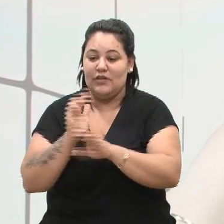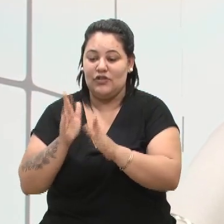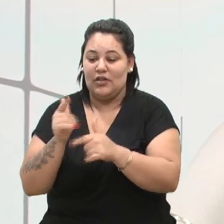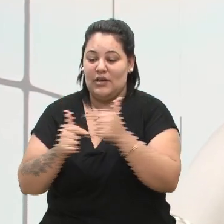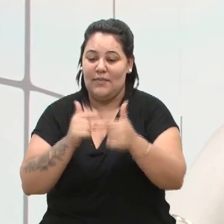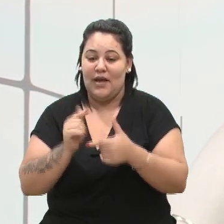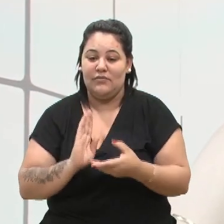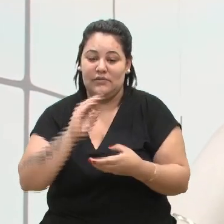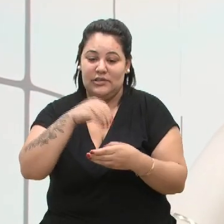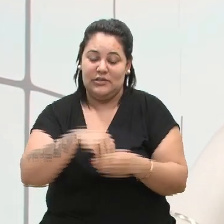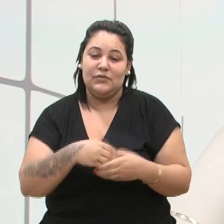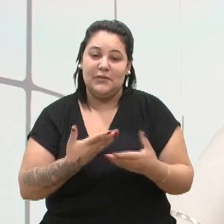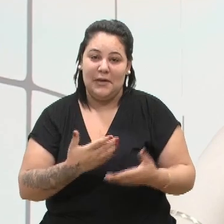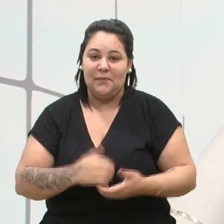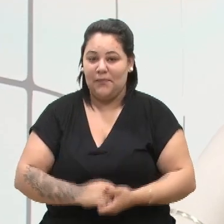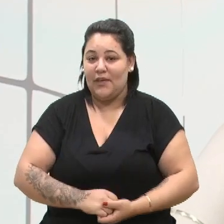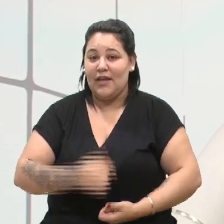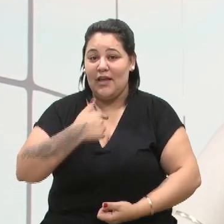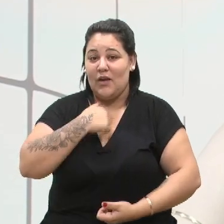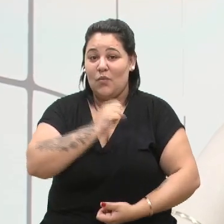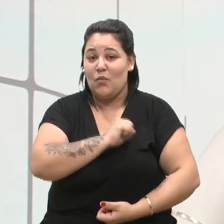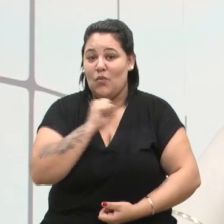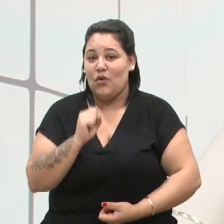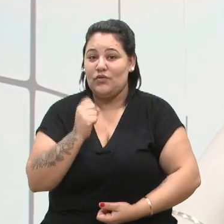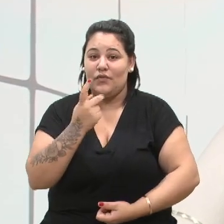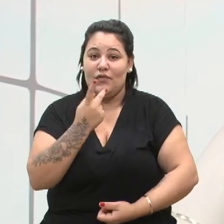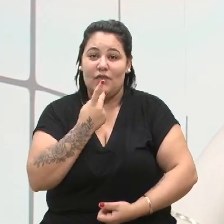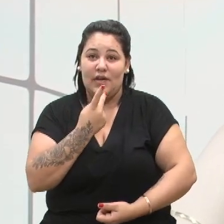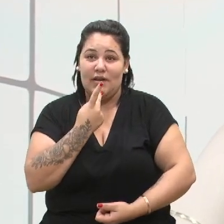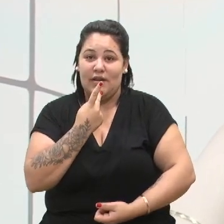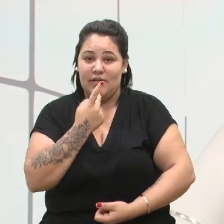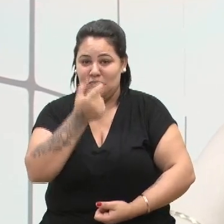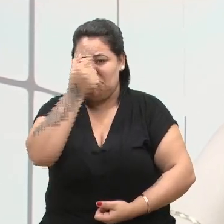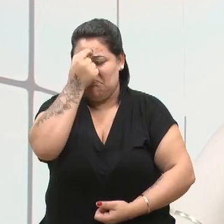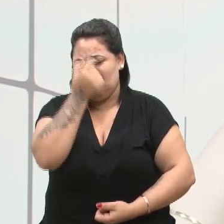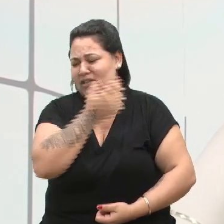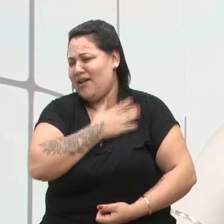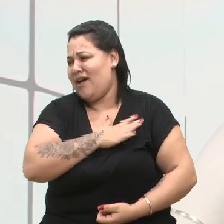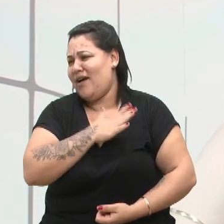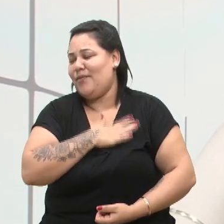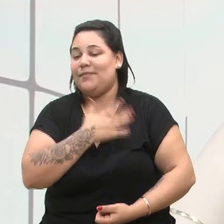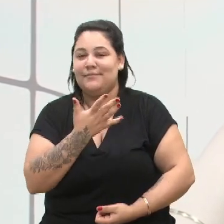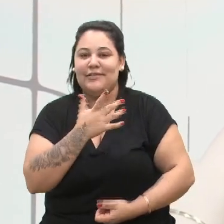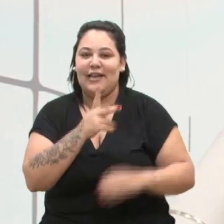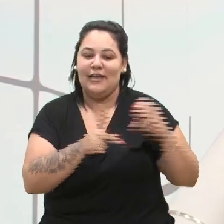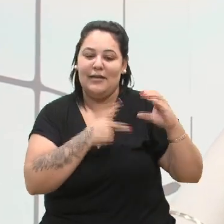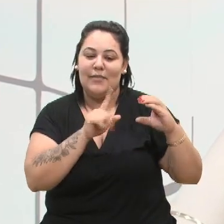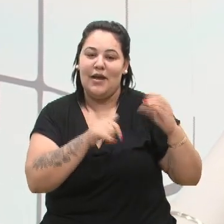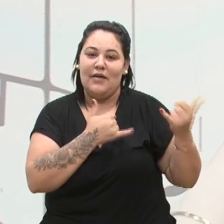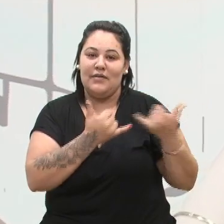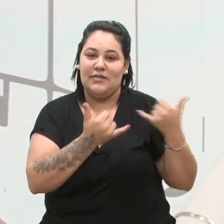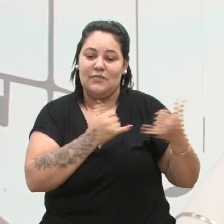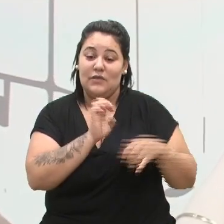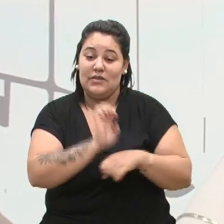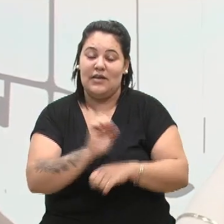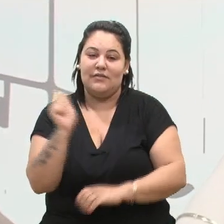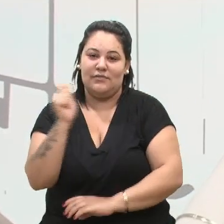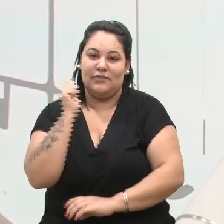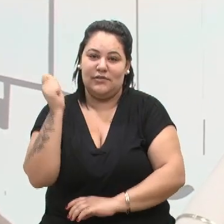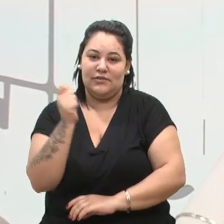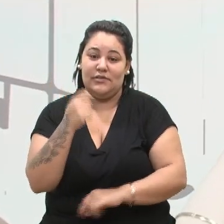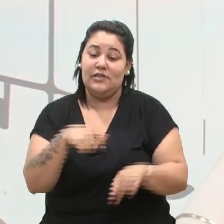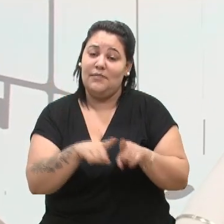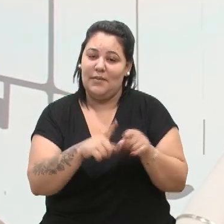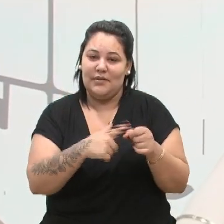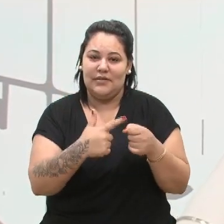nela Então eu eu eu posso falar isso com de consciência tranquila que ela é um exemplo né pro estado do Rio Grand do Sul e pra